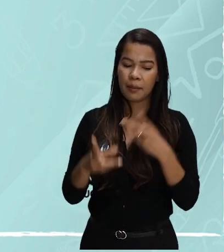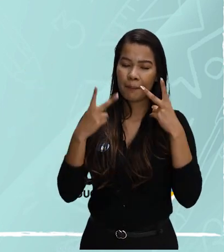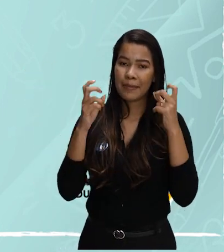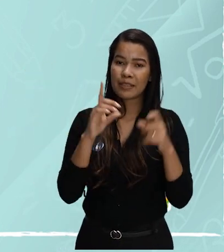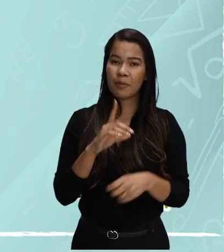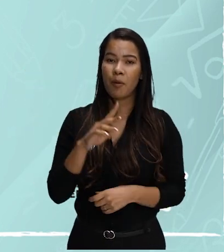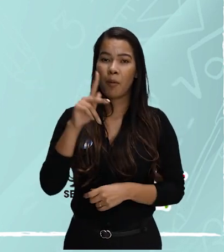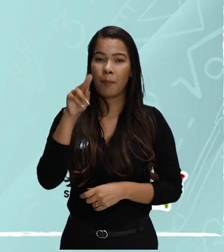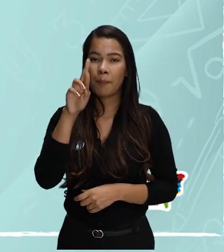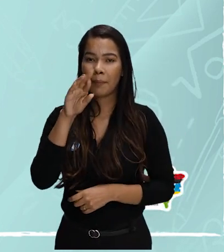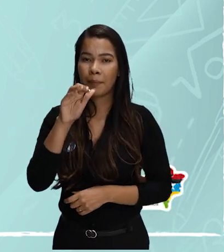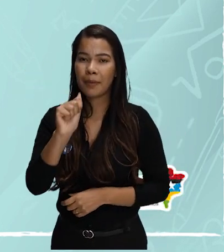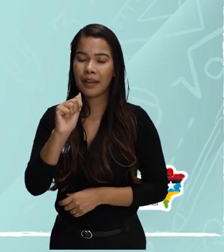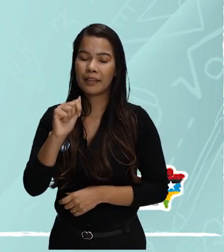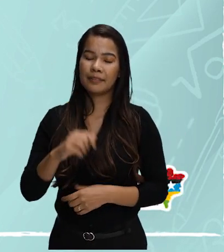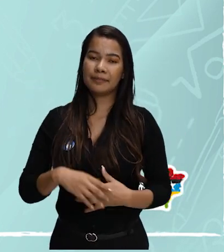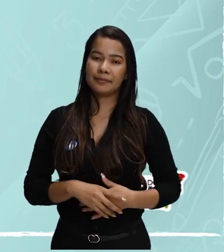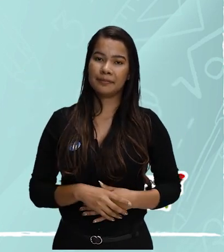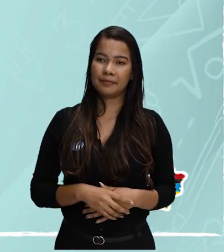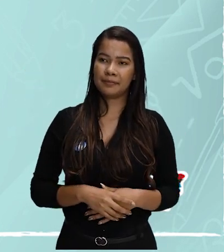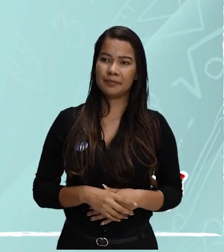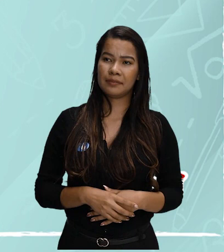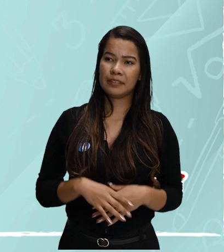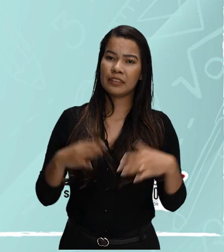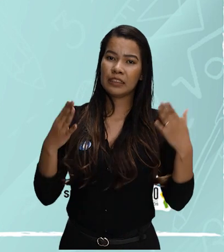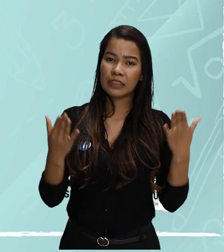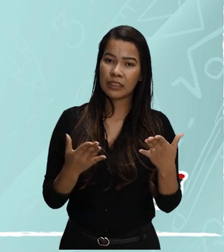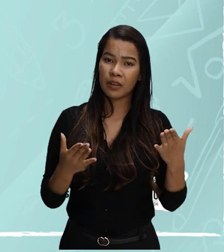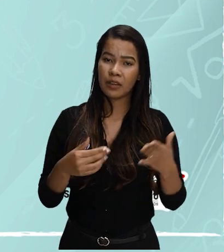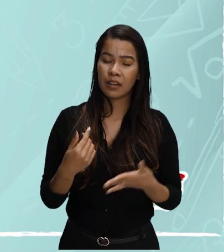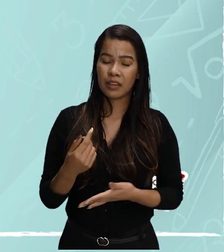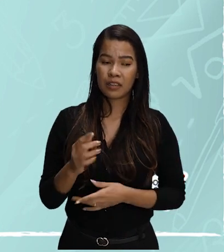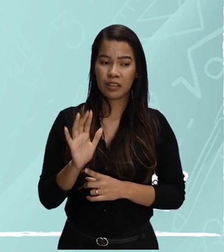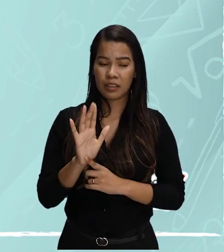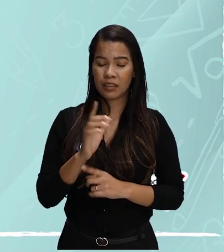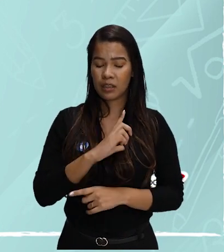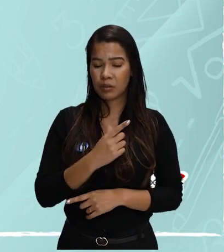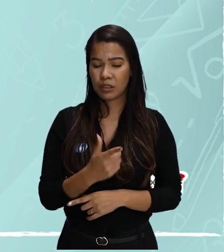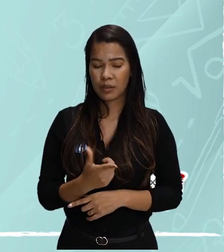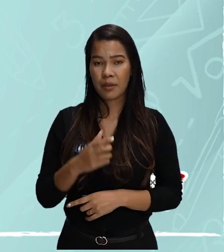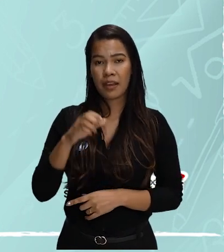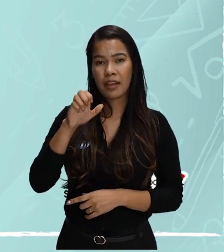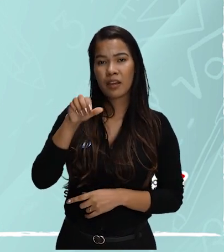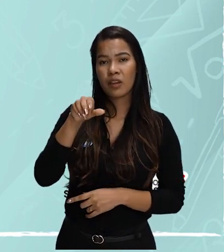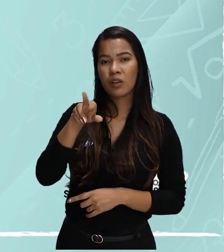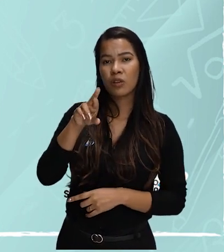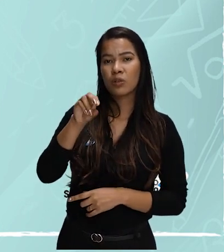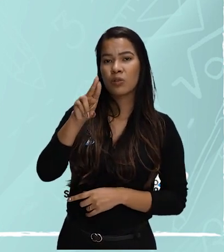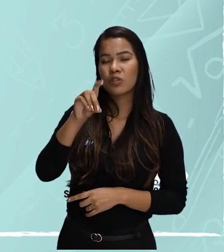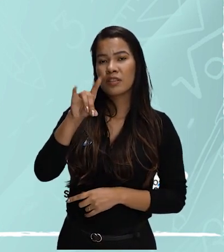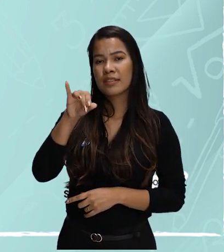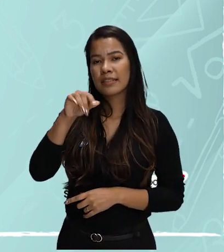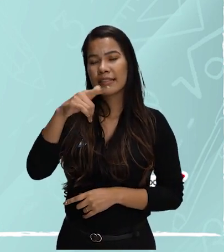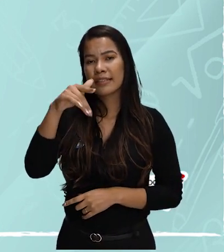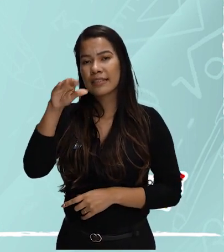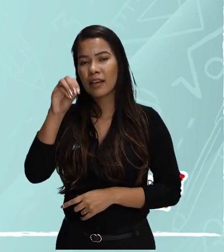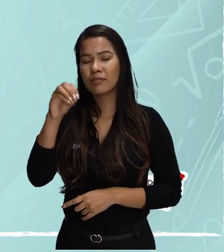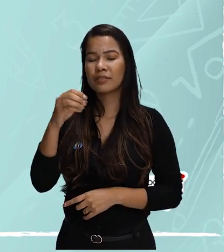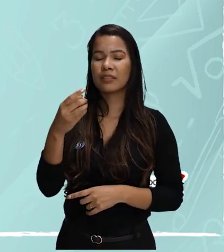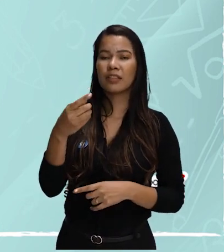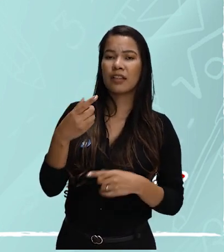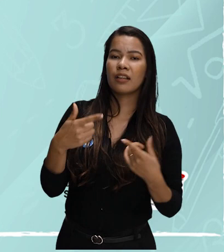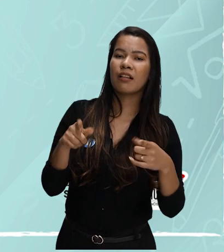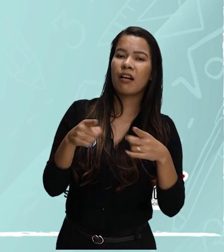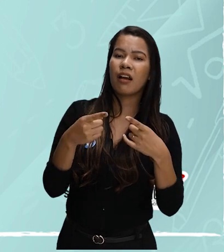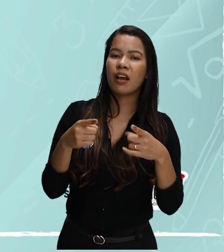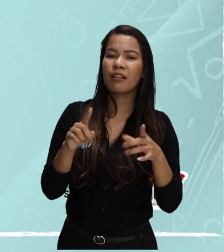gente fala na linguagem coloquial, o pra. Então, aqui a gente não tem essa erudição na letra, não tem mais essa preocupação.